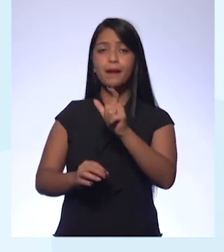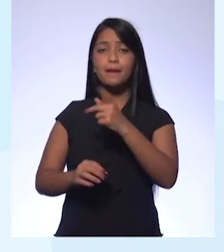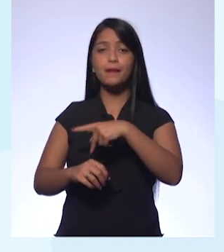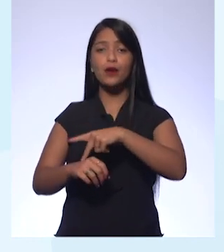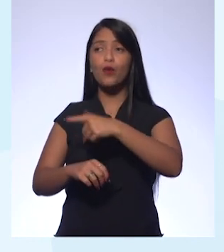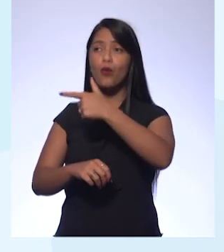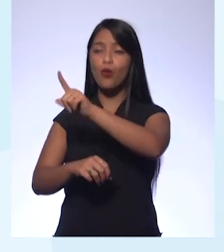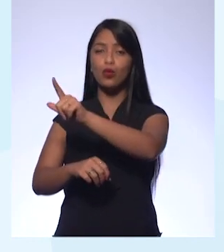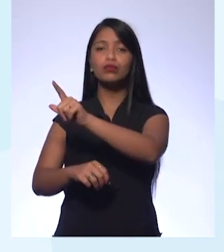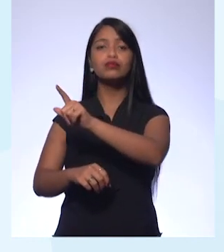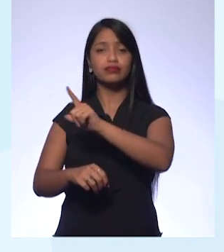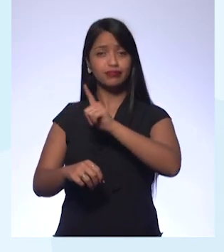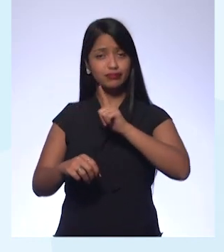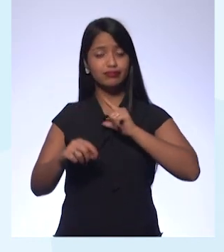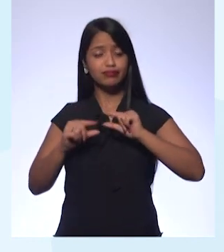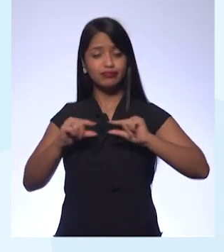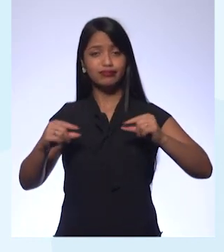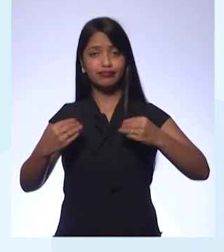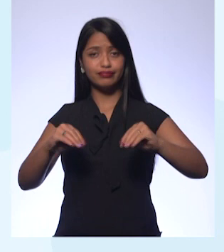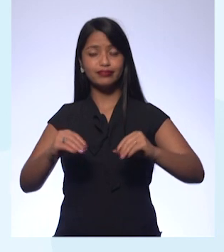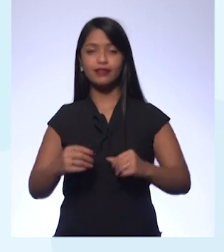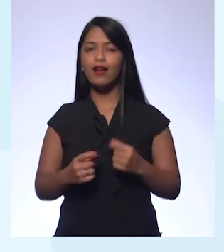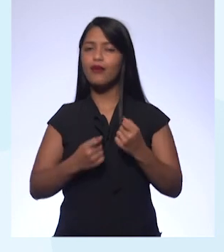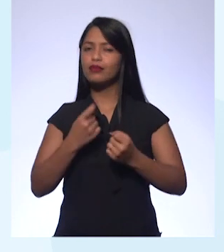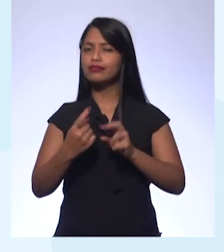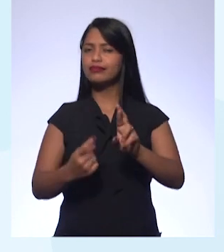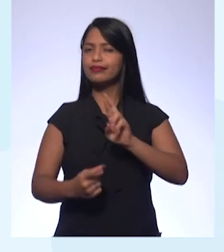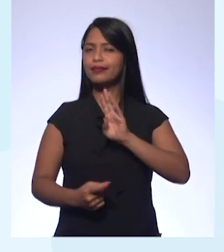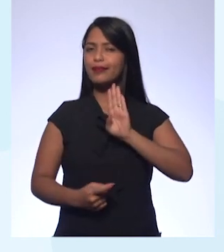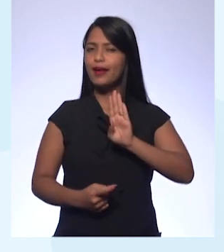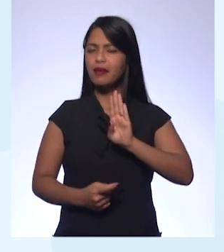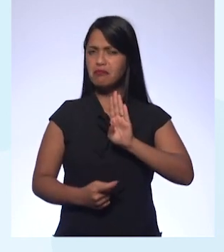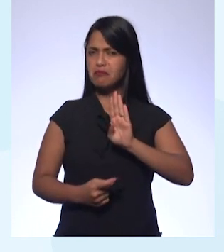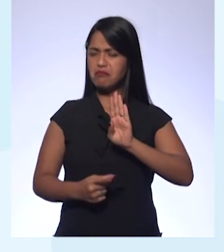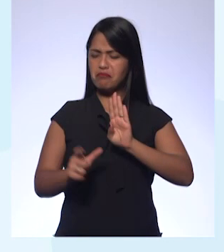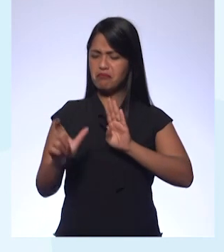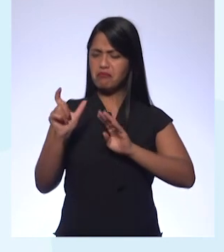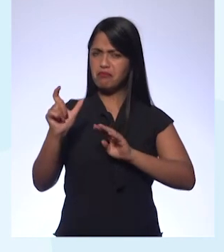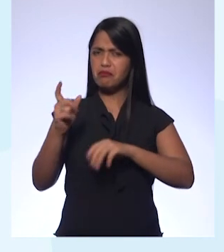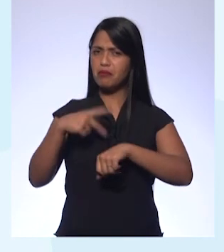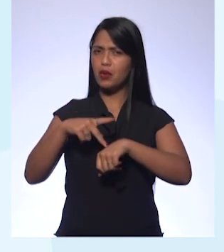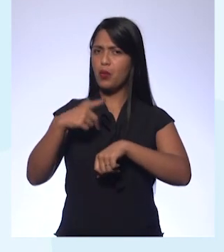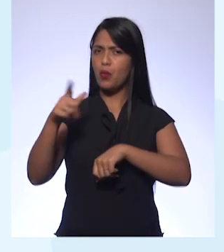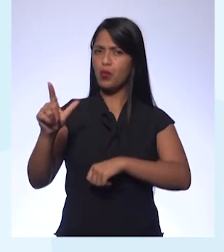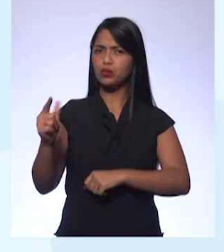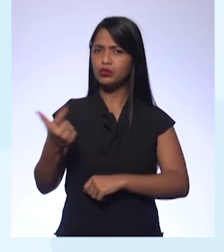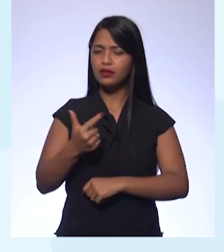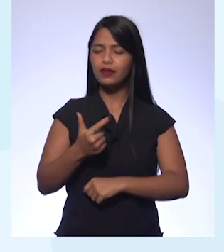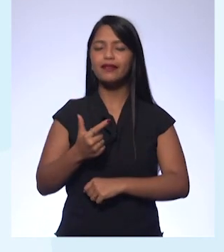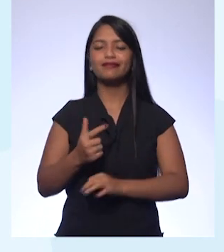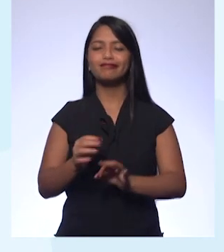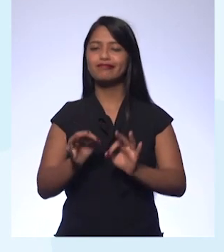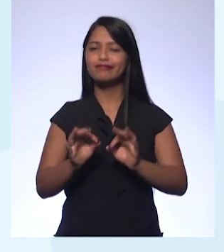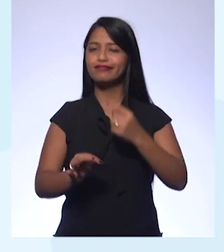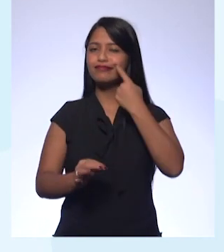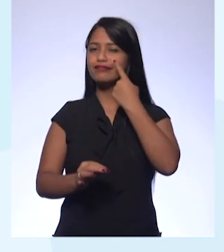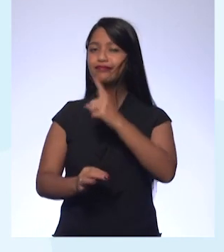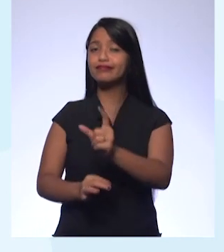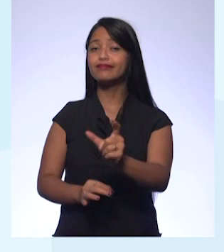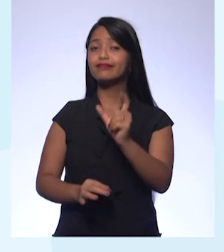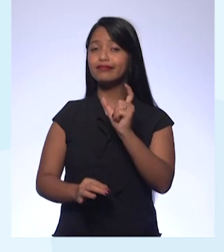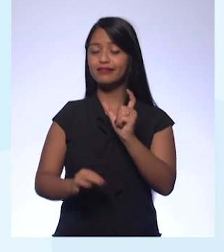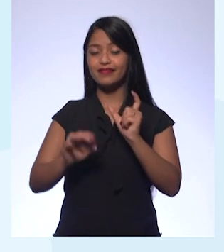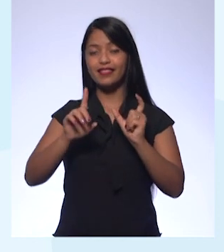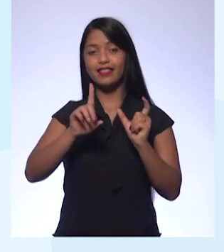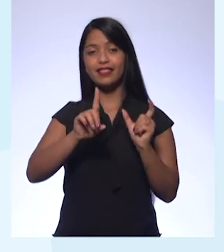que não apresenta. Porque a gente, às vezes, está tão acostumado com essa palavra que não acha que é um estrangeirismo. Mas, gente, olha lá, ó. Delivery,